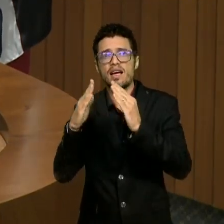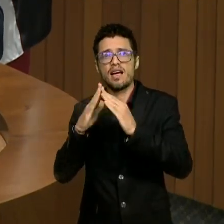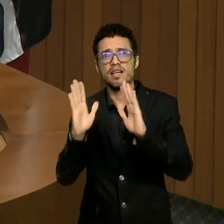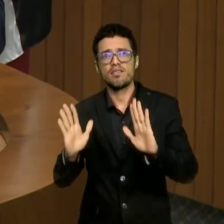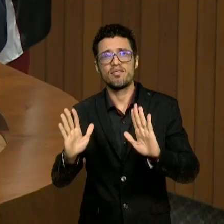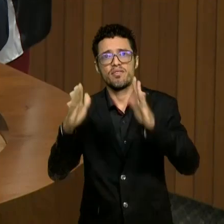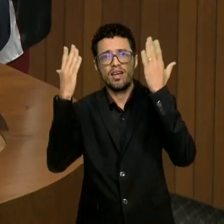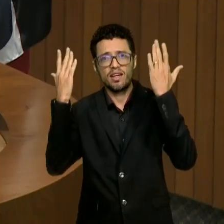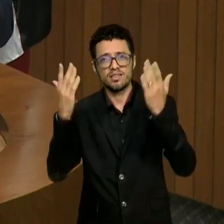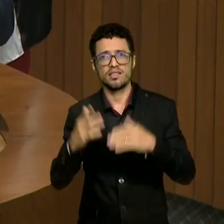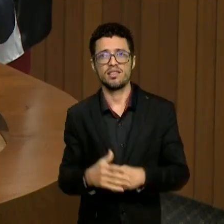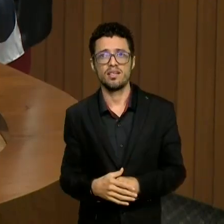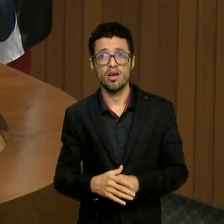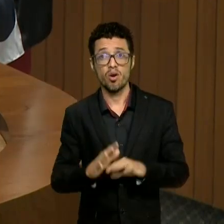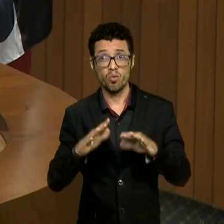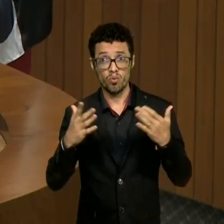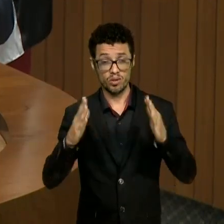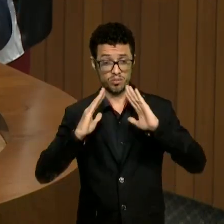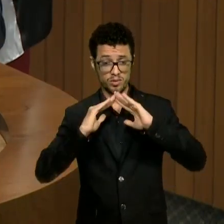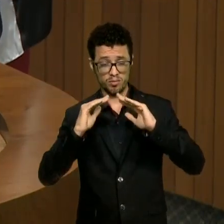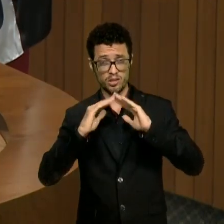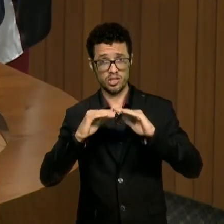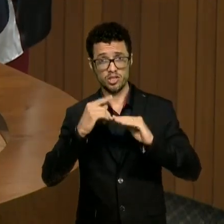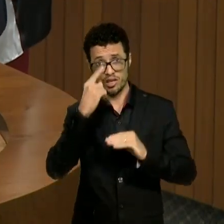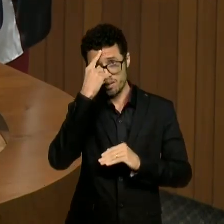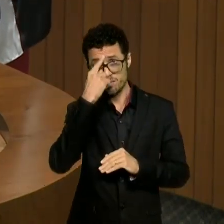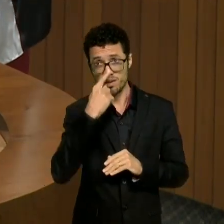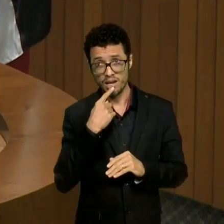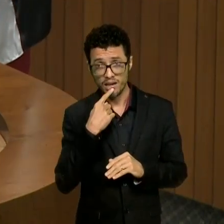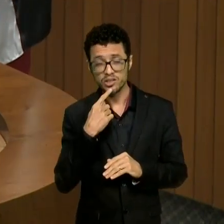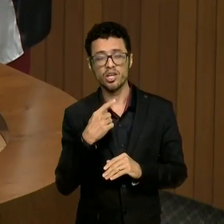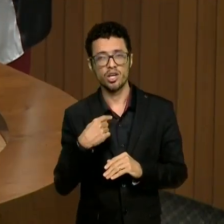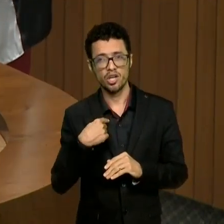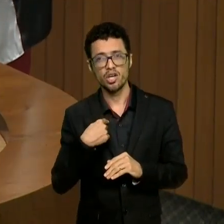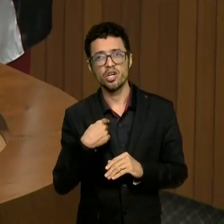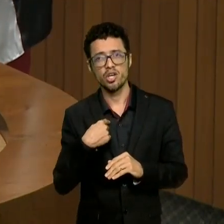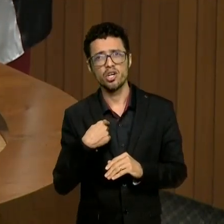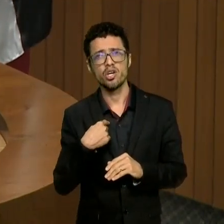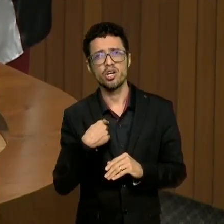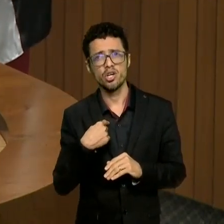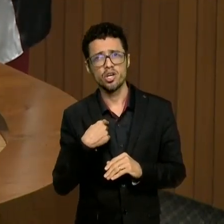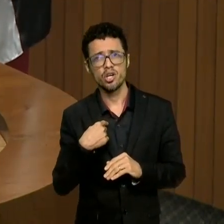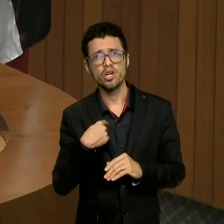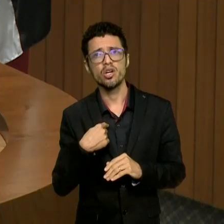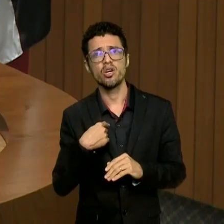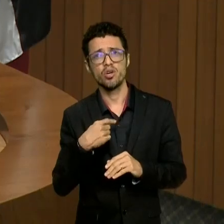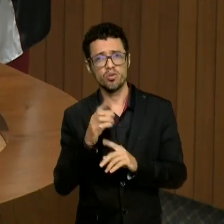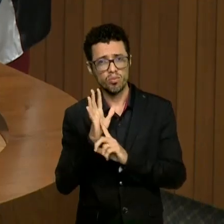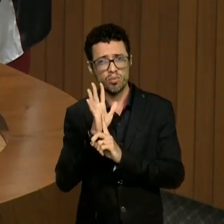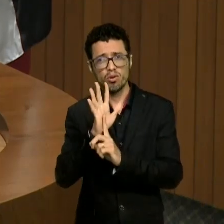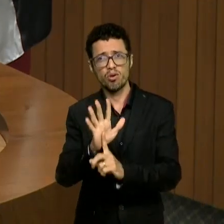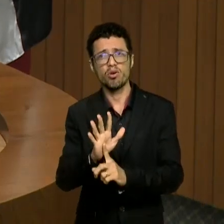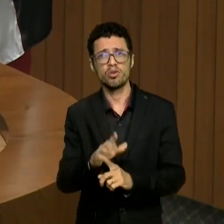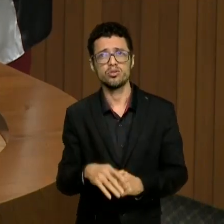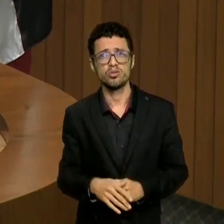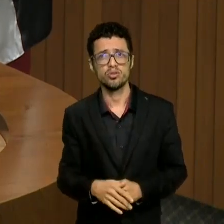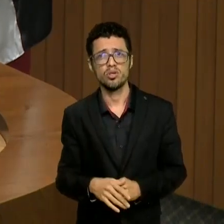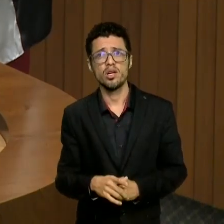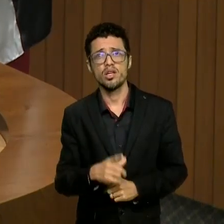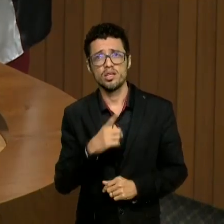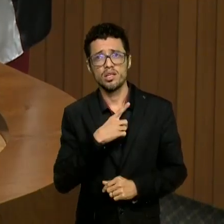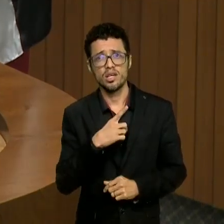eu mostro. Da procissão de gente que sobe naquele apartamento ali da Ponta do Farol. Ali onde